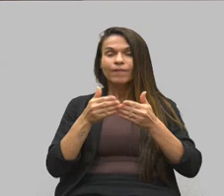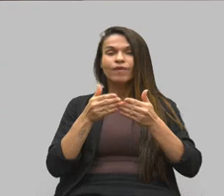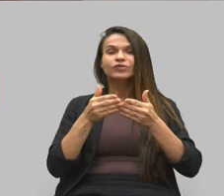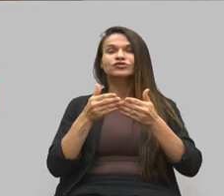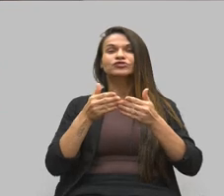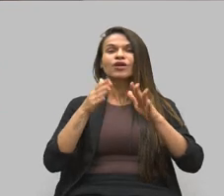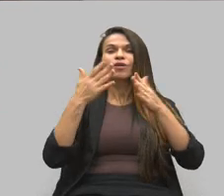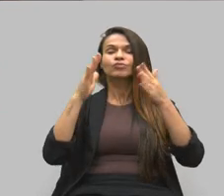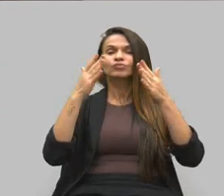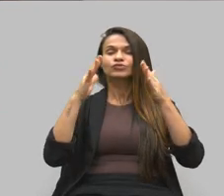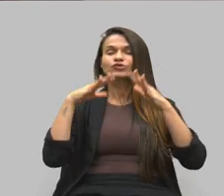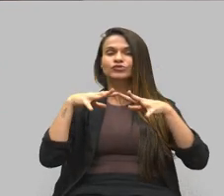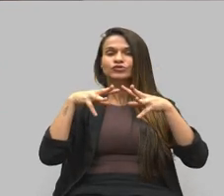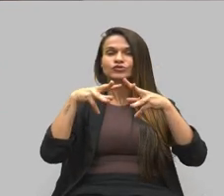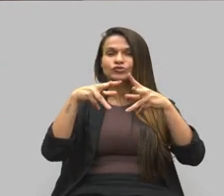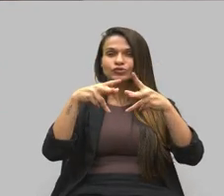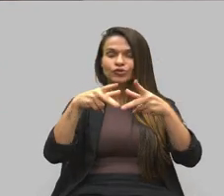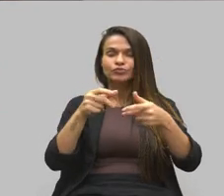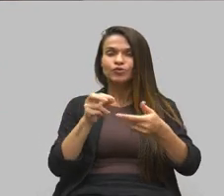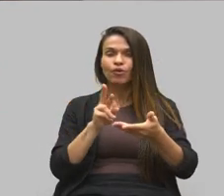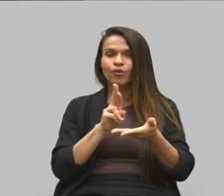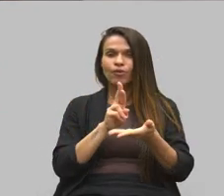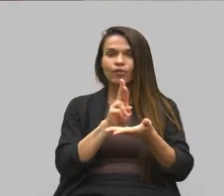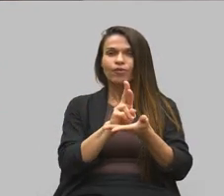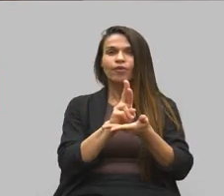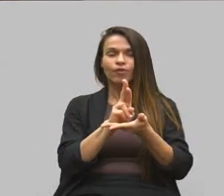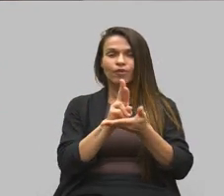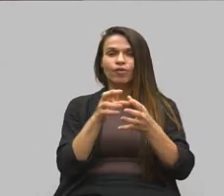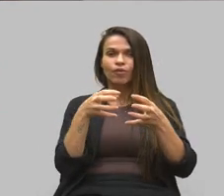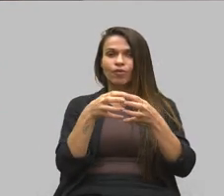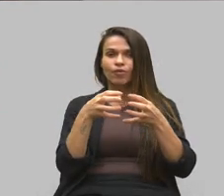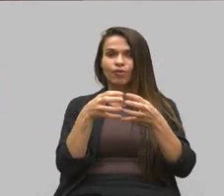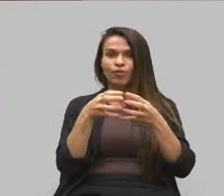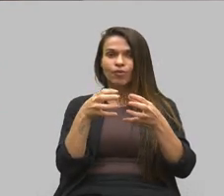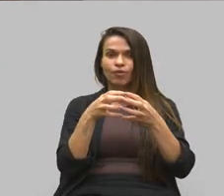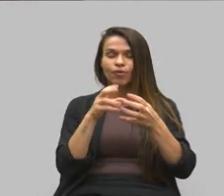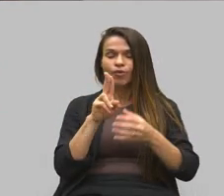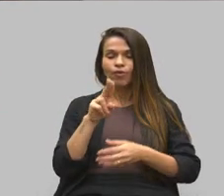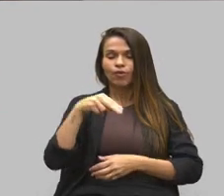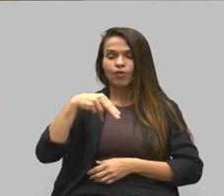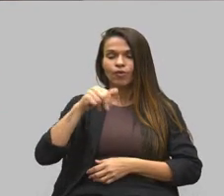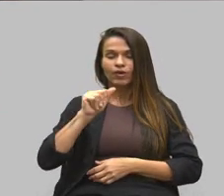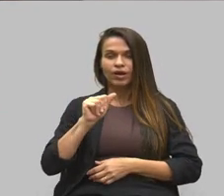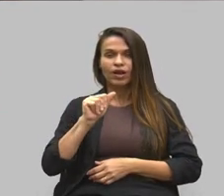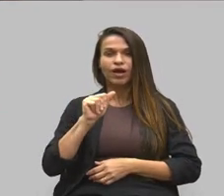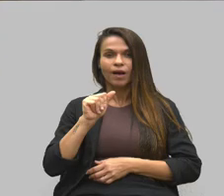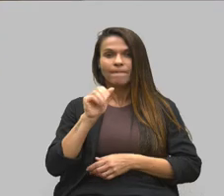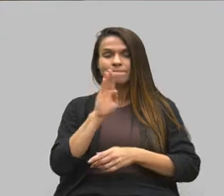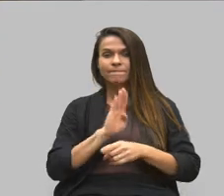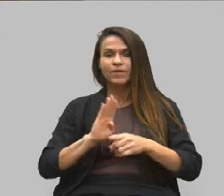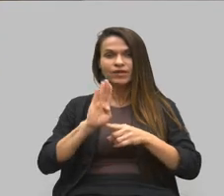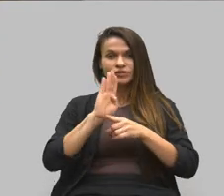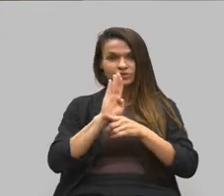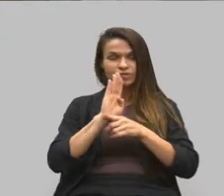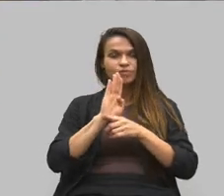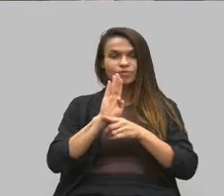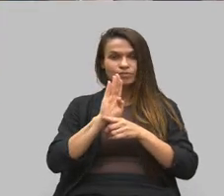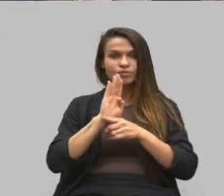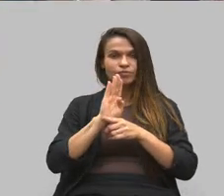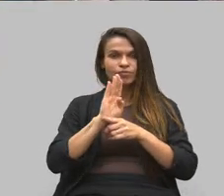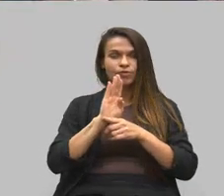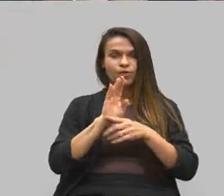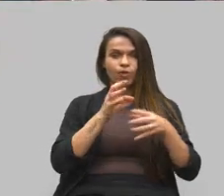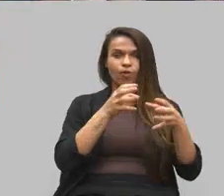todos pros representantes da una Betim do oitavo e 9º período Muito obrigado pela presença Uma salva